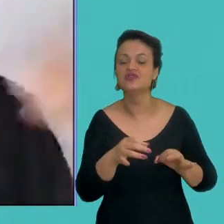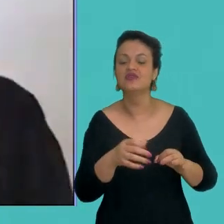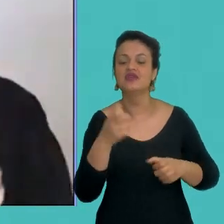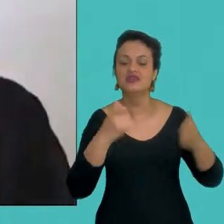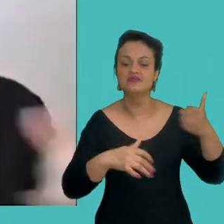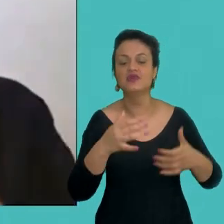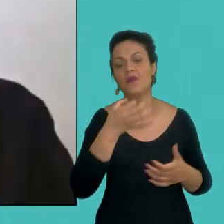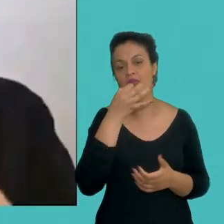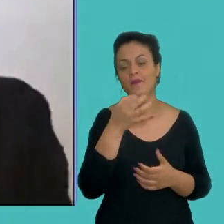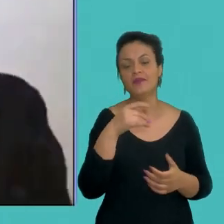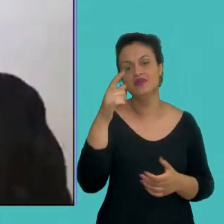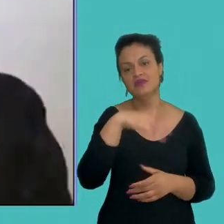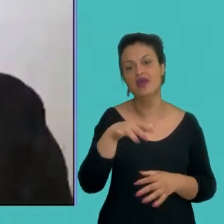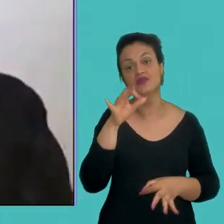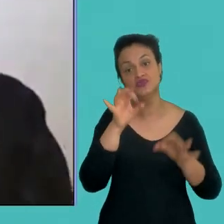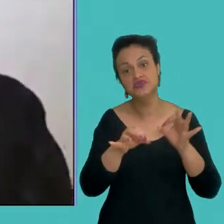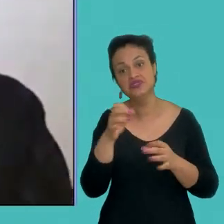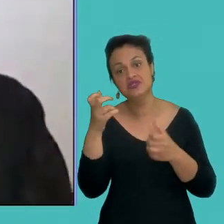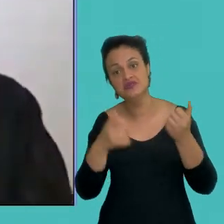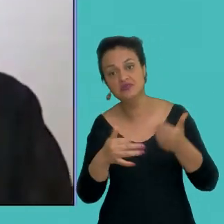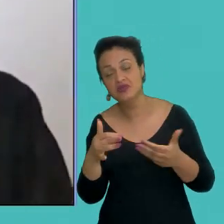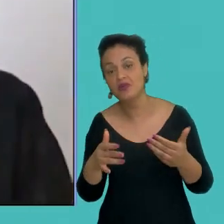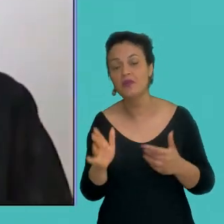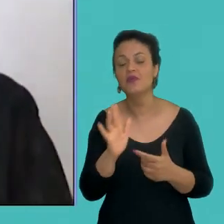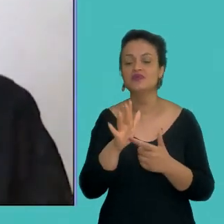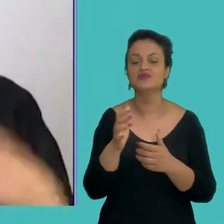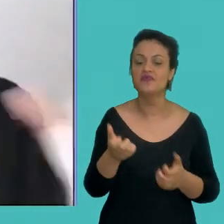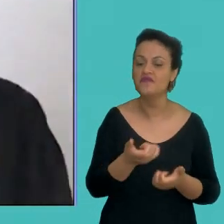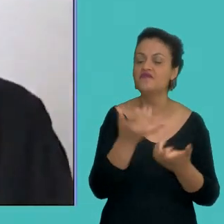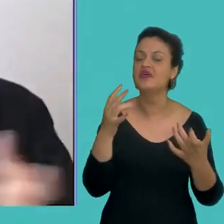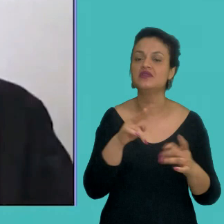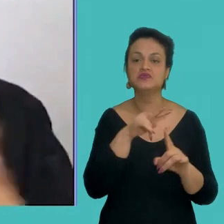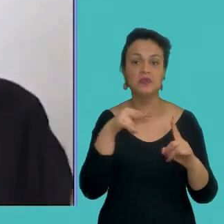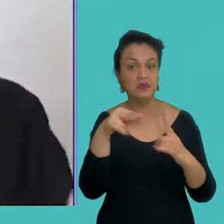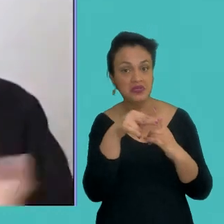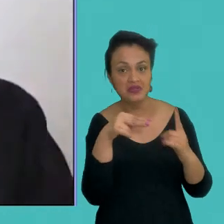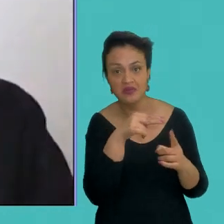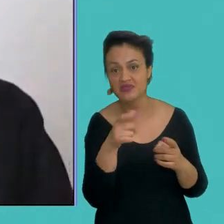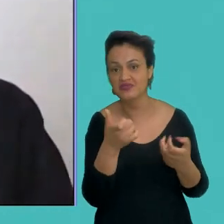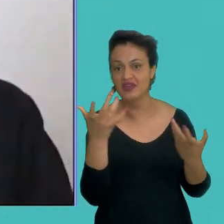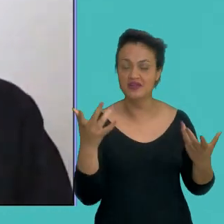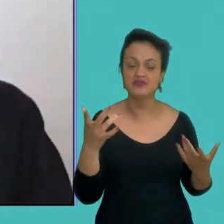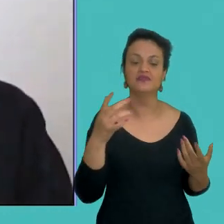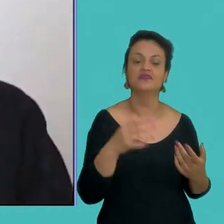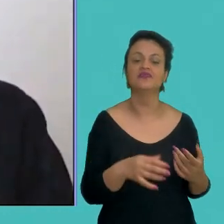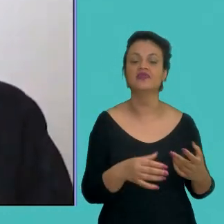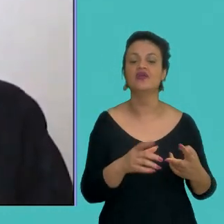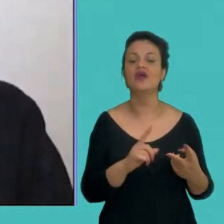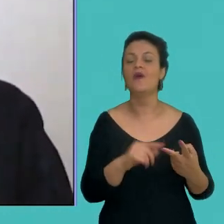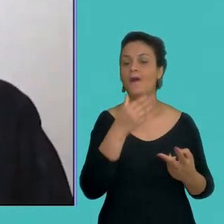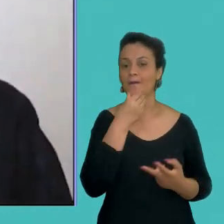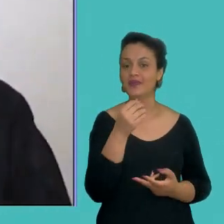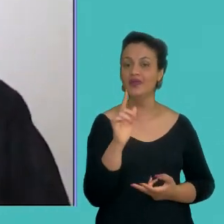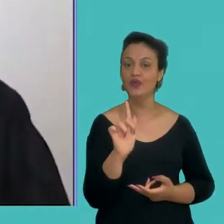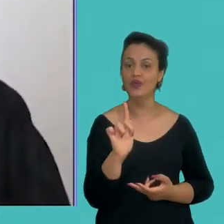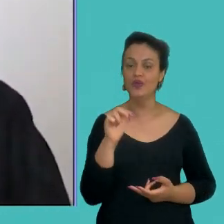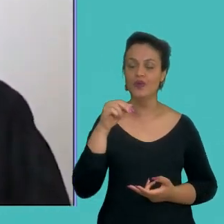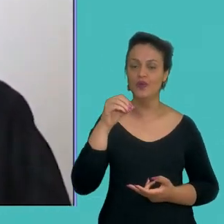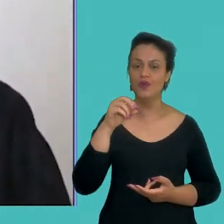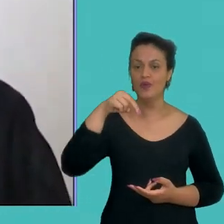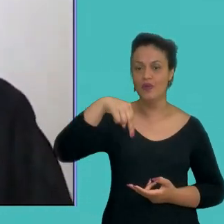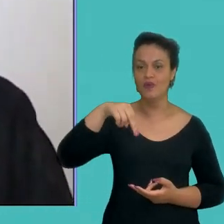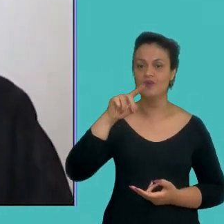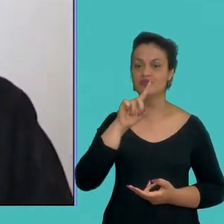trouxe, na visão do liberalismo, e ele trouxe vários pontos de vista. O doutor Gonzalo